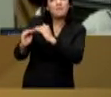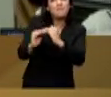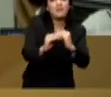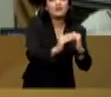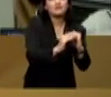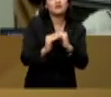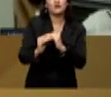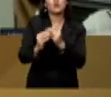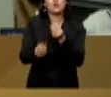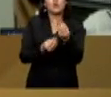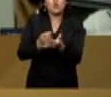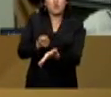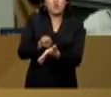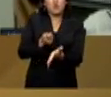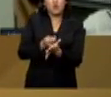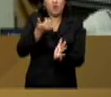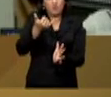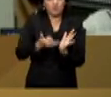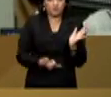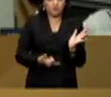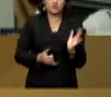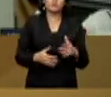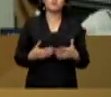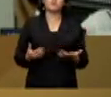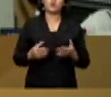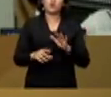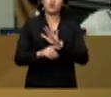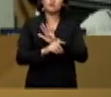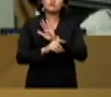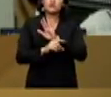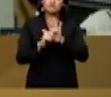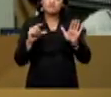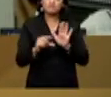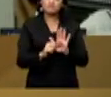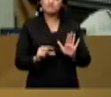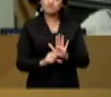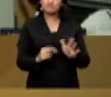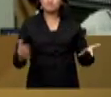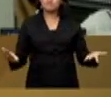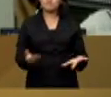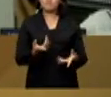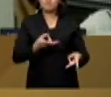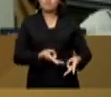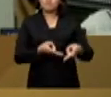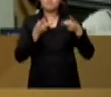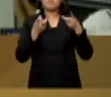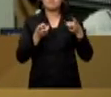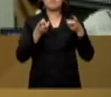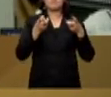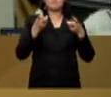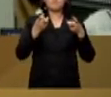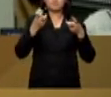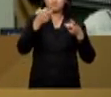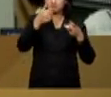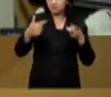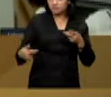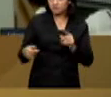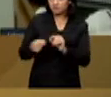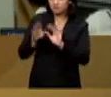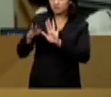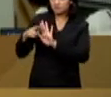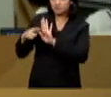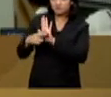A observância estrita pelas cláusulas ora questionadas do que legalmente estabelecido para regular a cobrança do